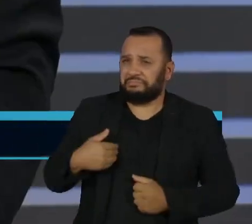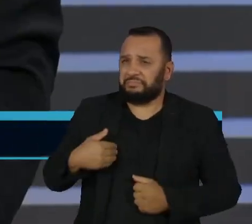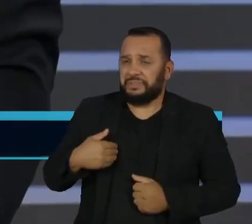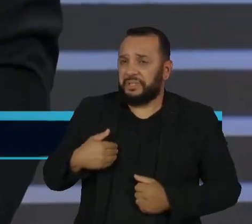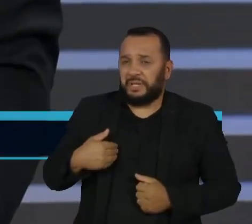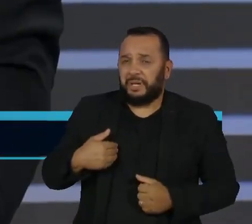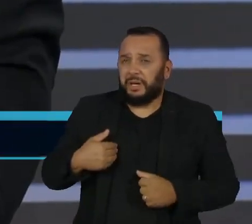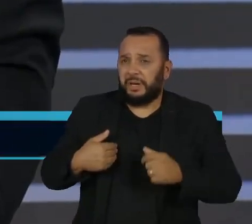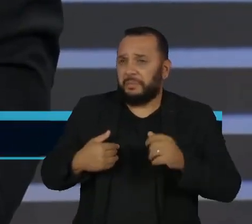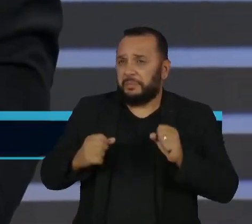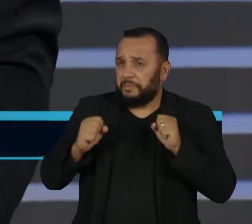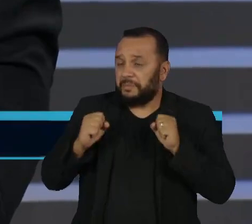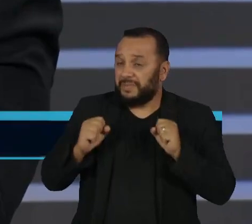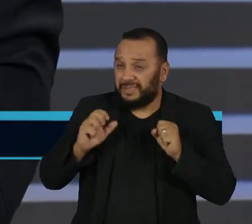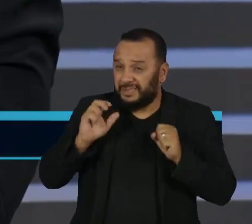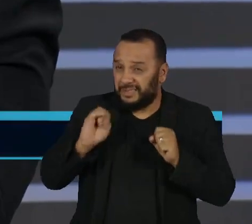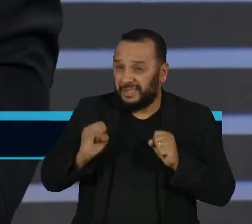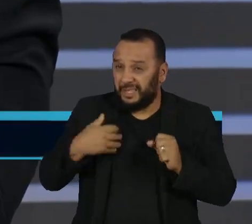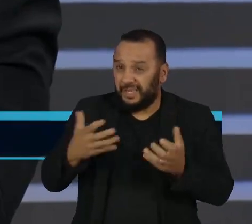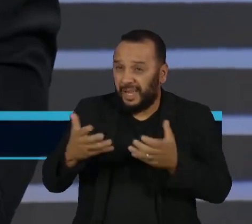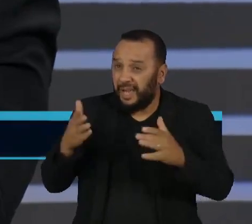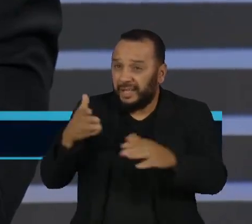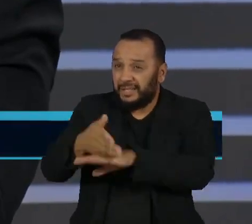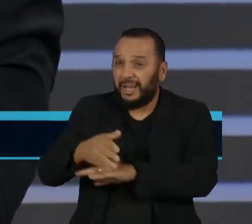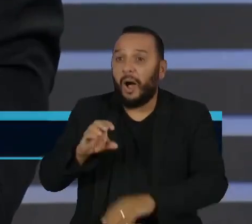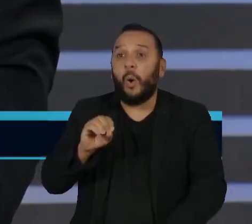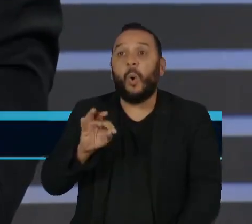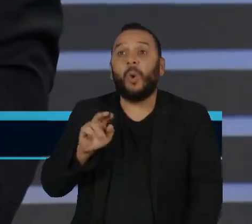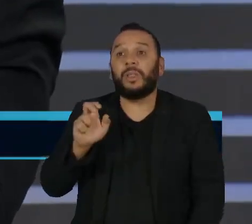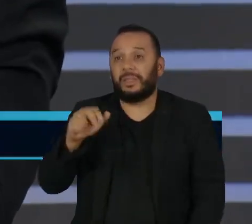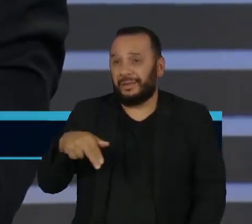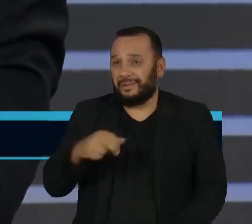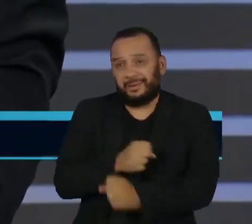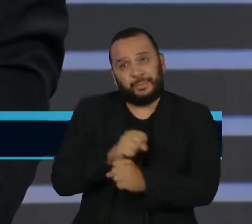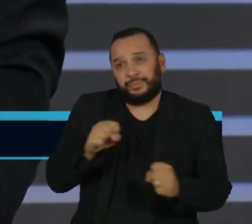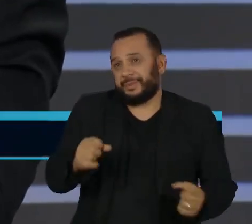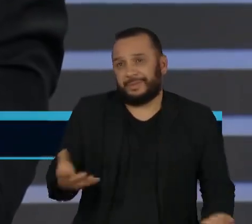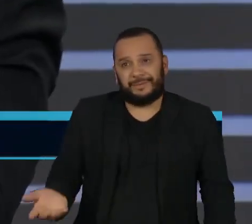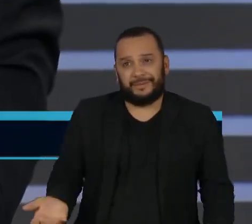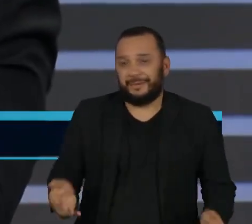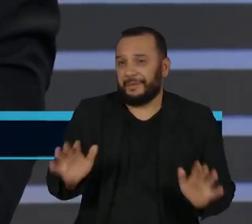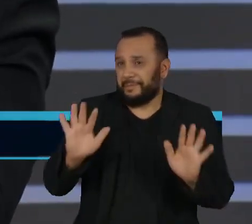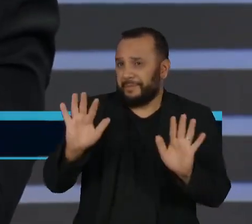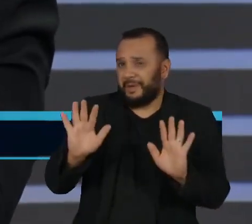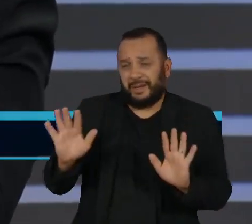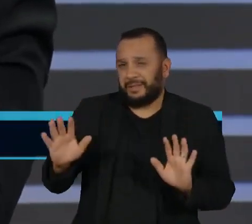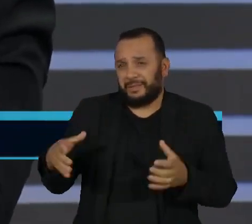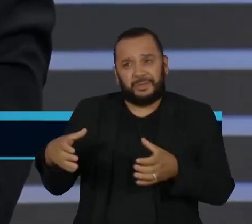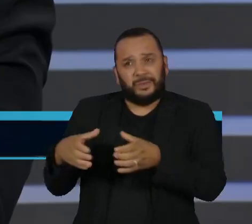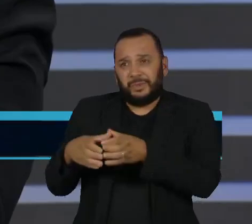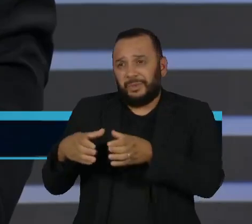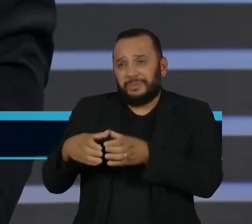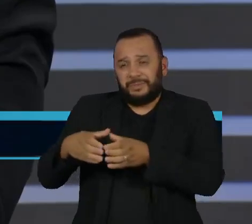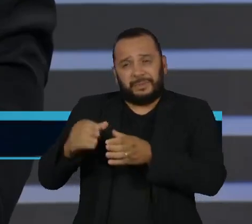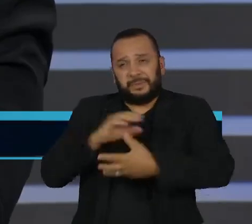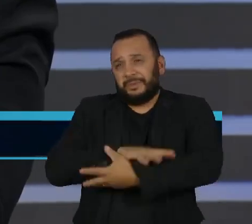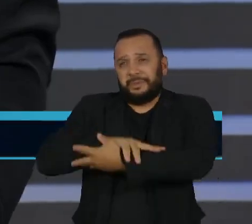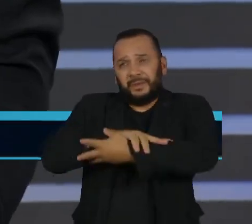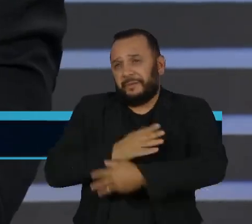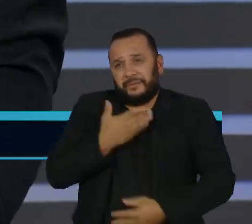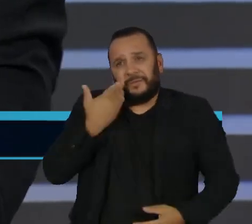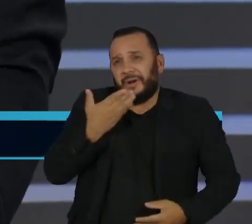OTAN, né, nesse sentido, né, fazer parte de um bloco, né, de defesa militar é que é um pouco